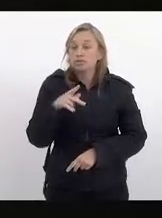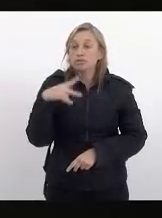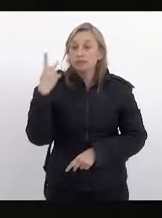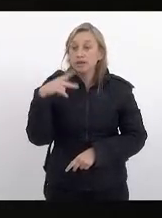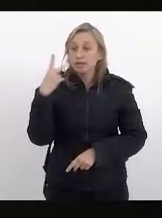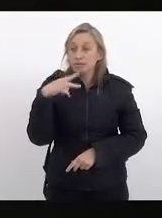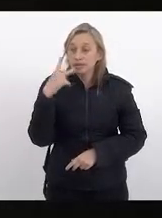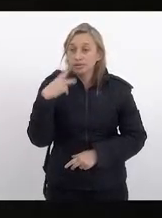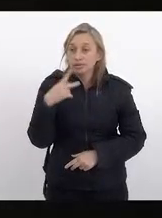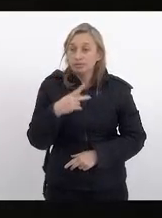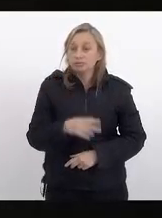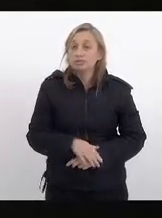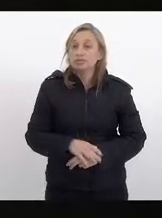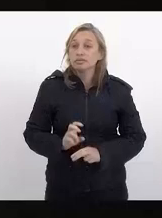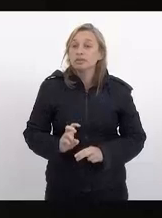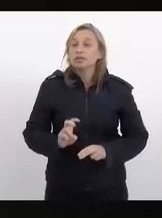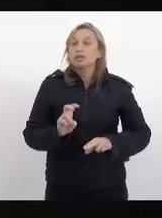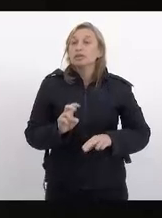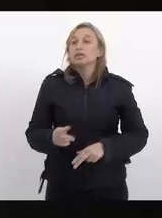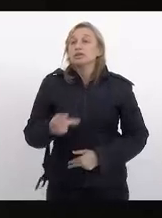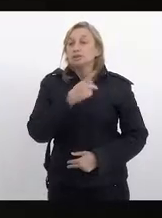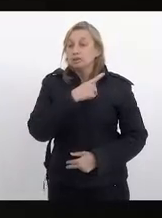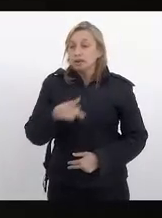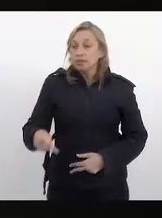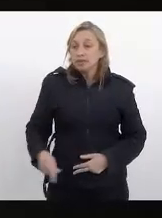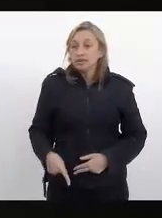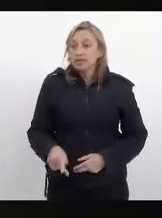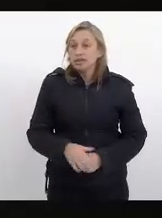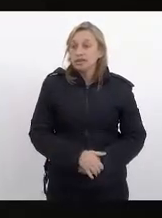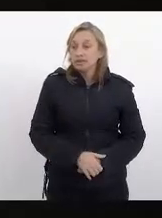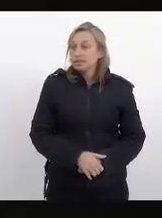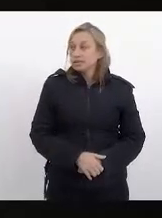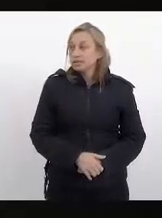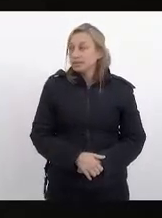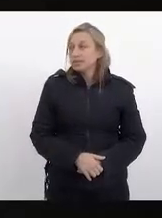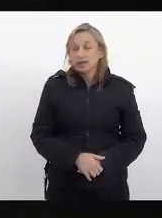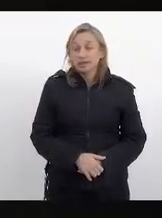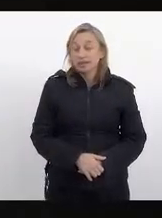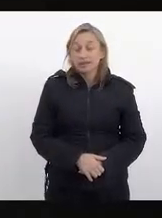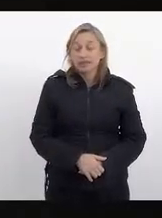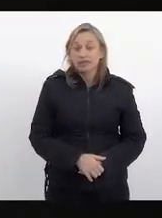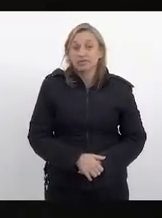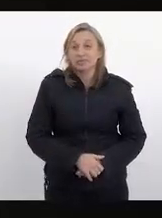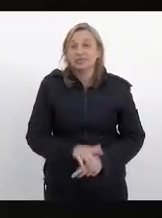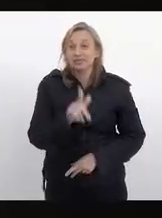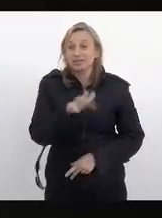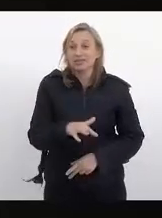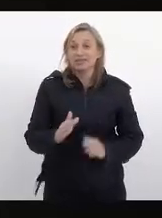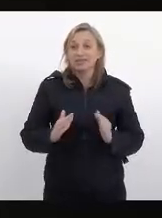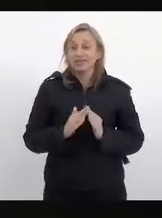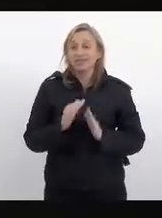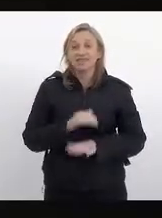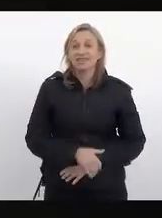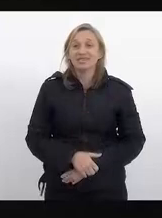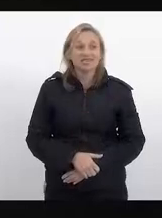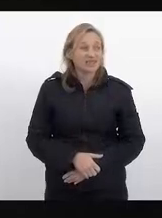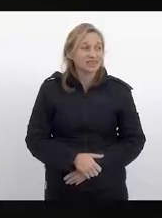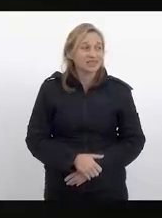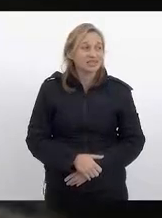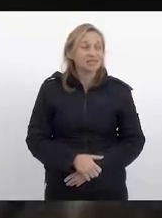Parlamento assumindo a presidência que faz a diferença nessa casa